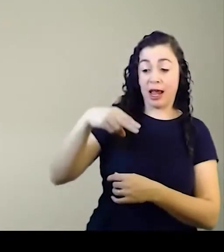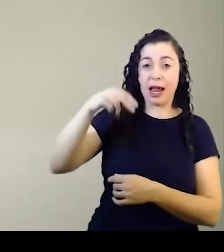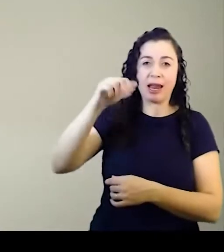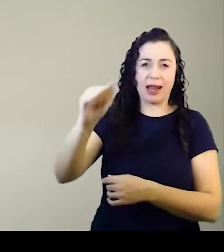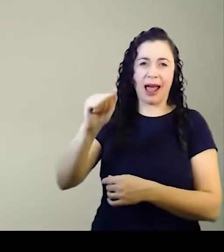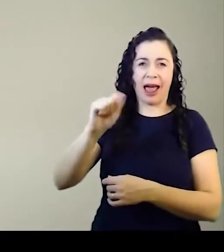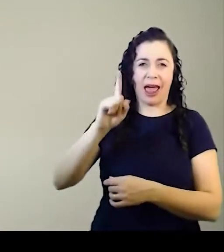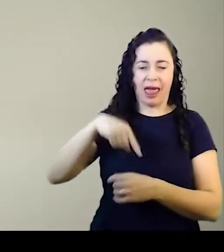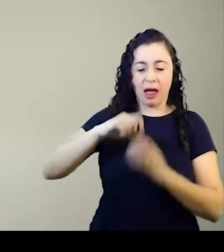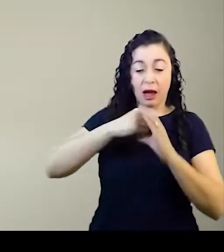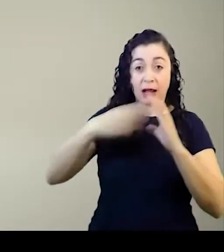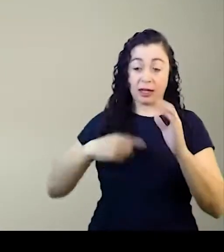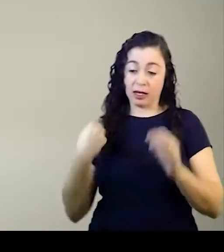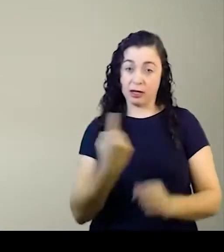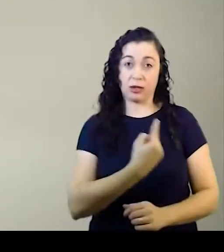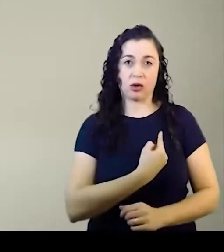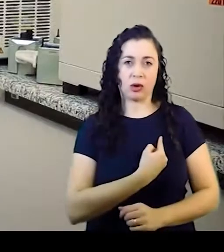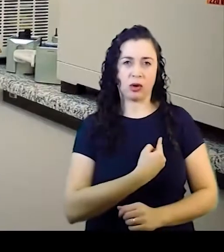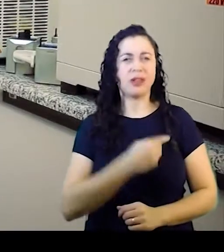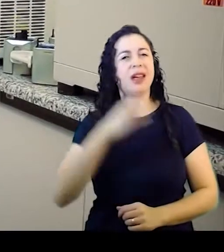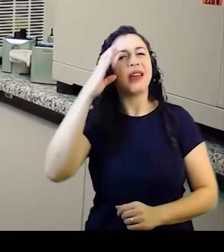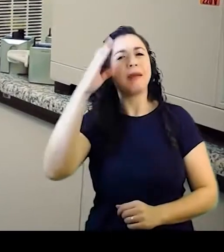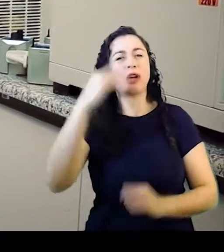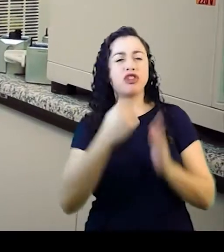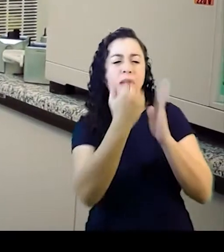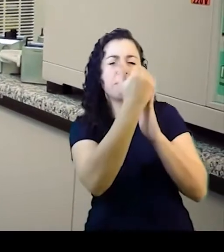define a gente é como se fosse uma receita de bolo.